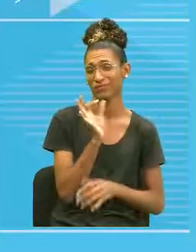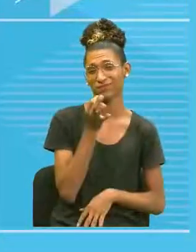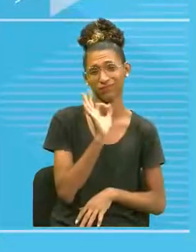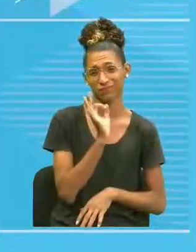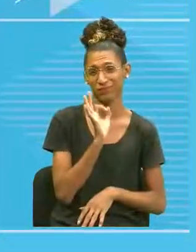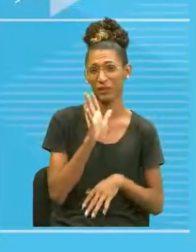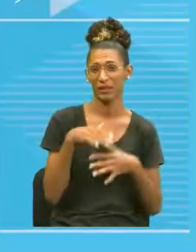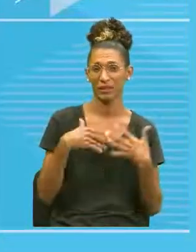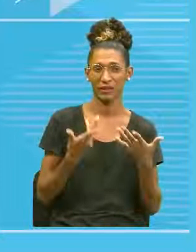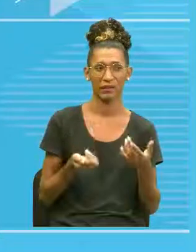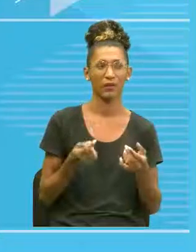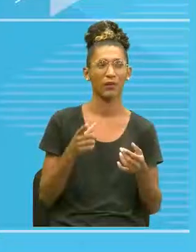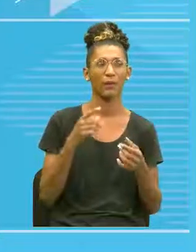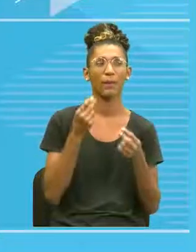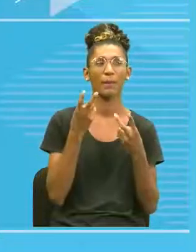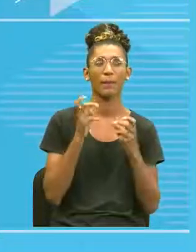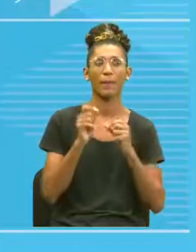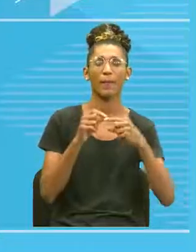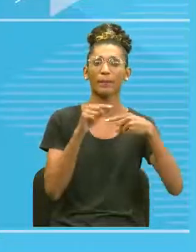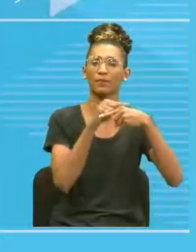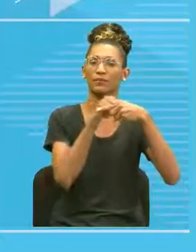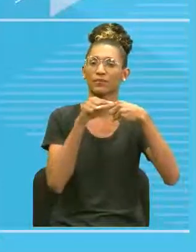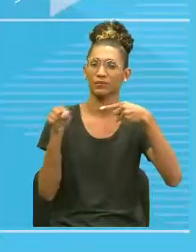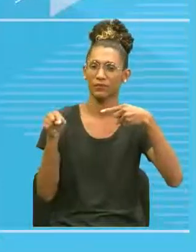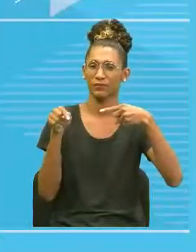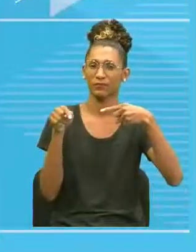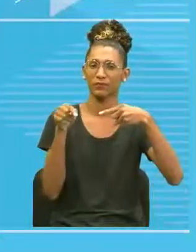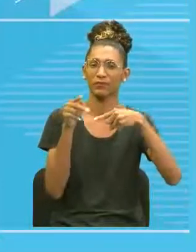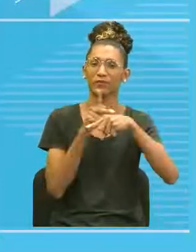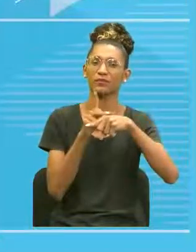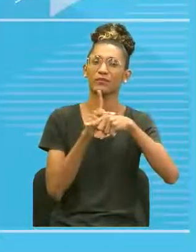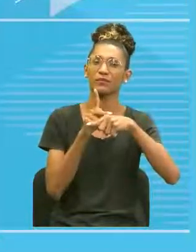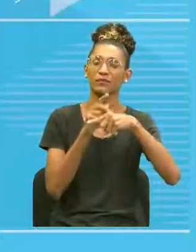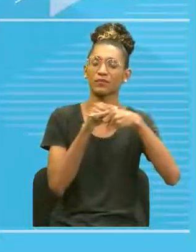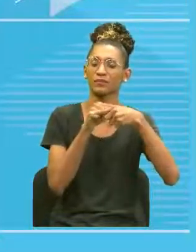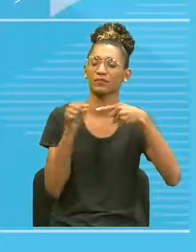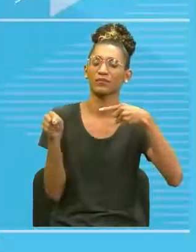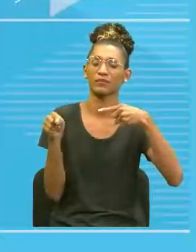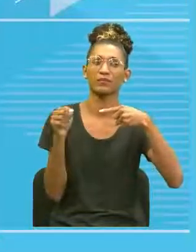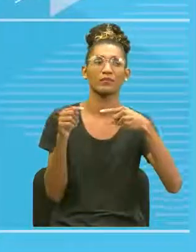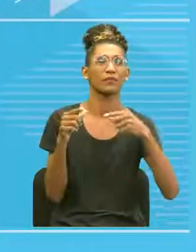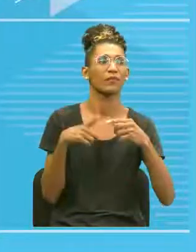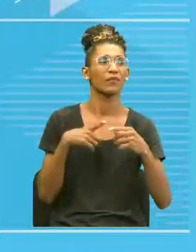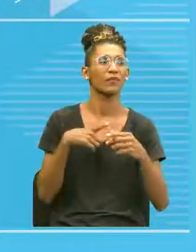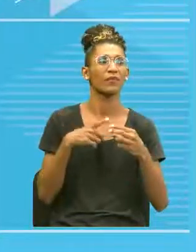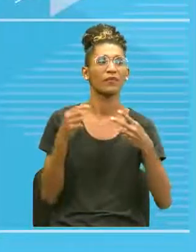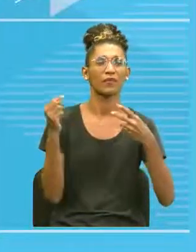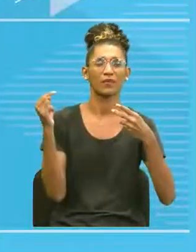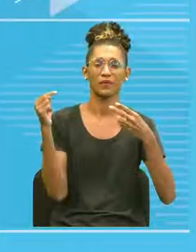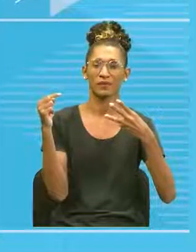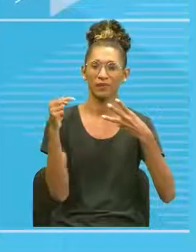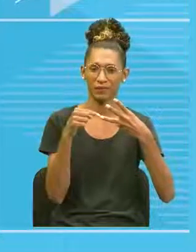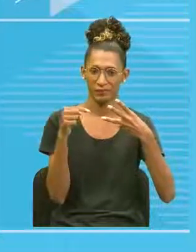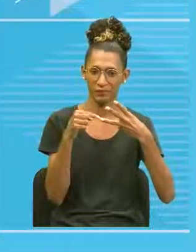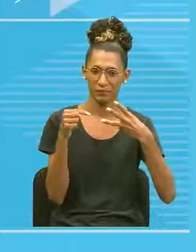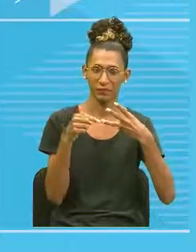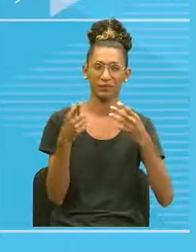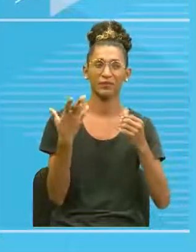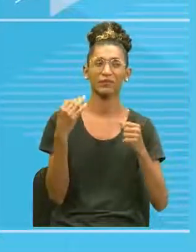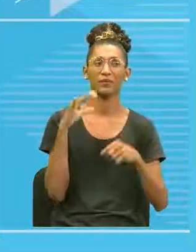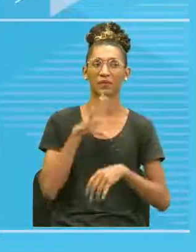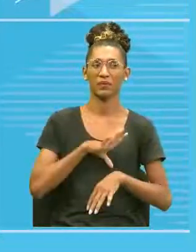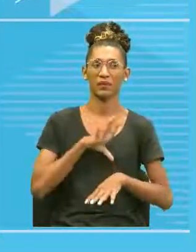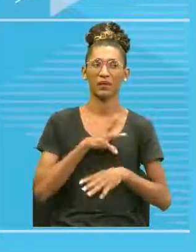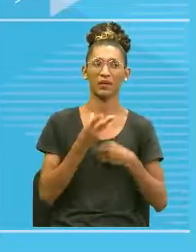vendo que tá sublinhado tá em né é o Pretérito pluscuamperfecto em português